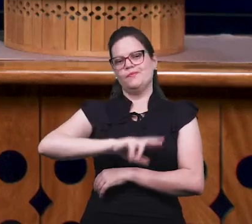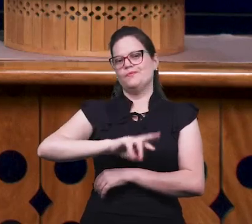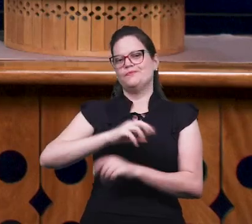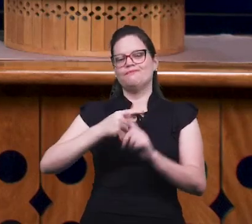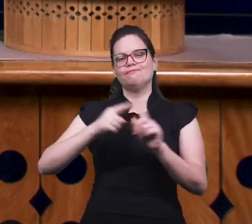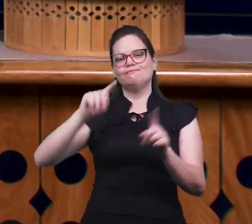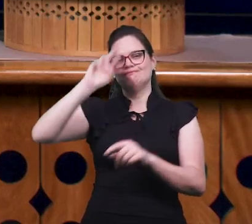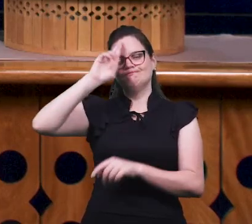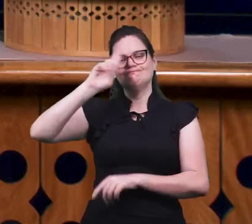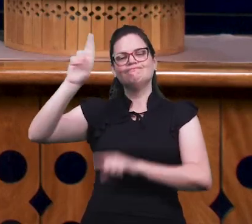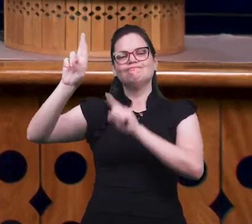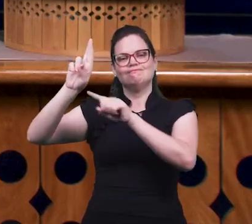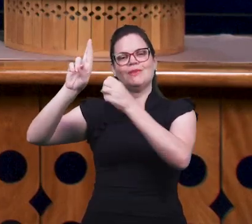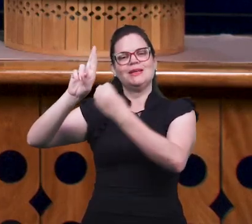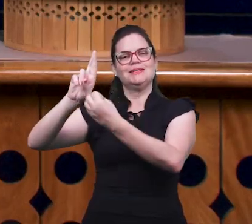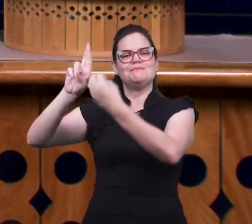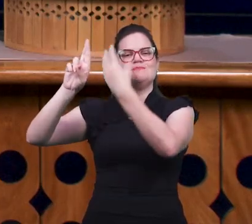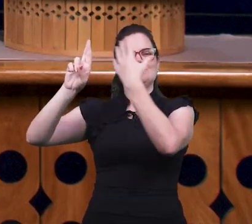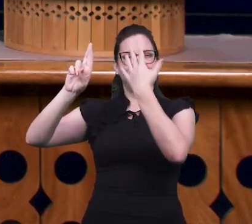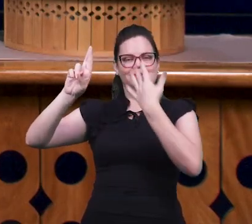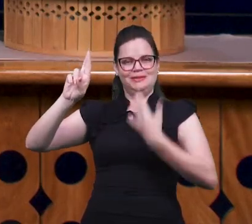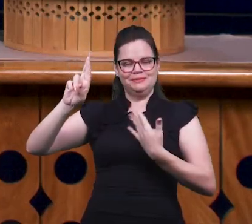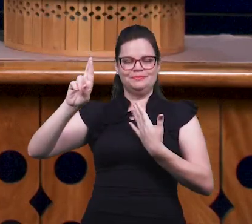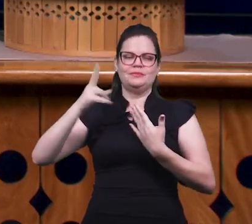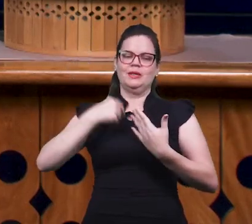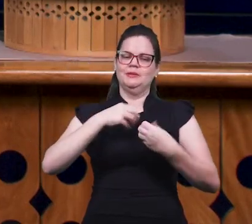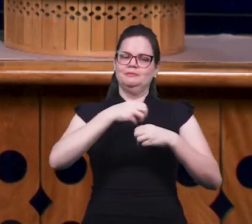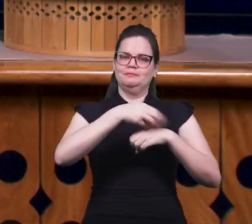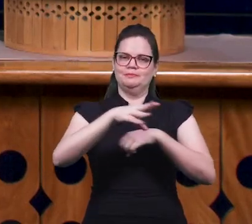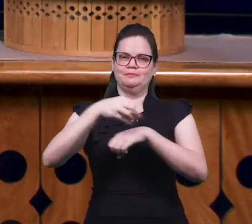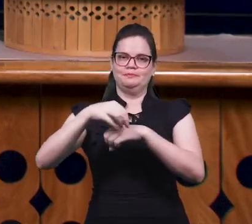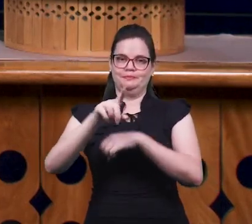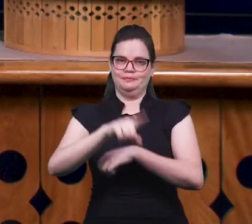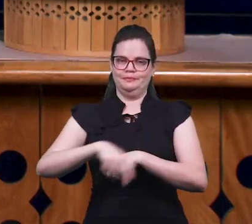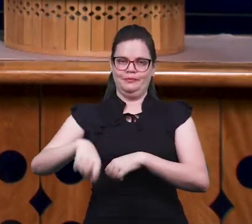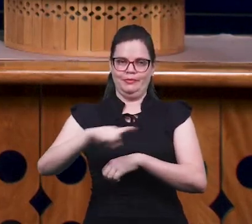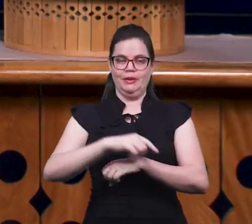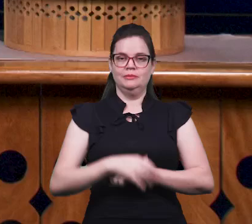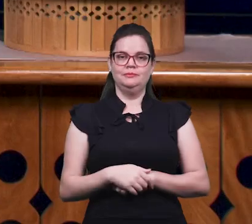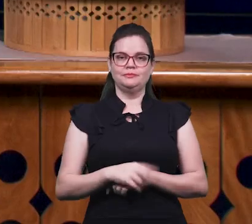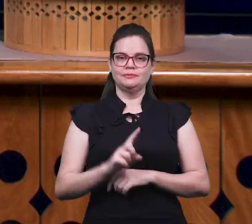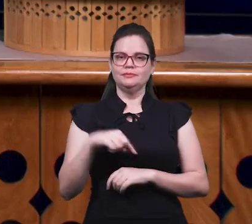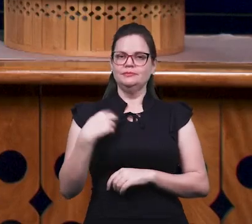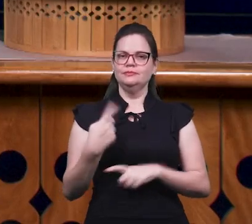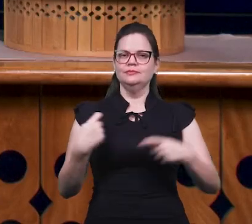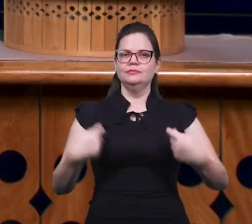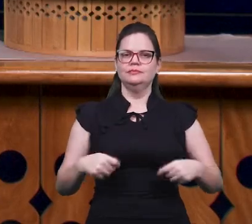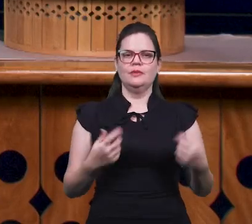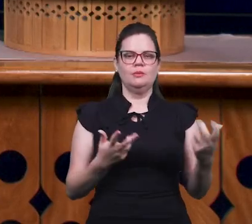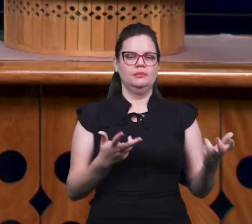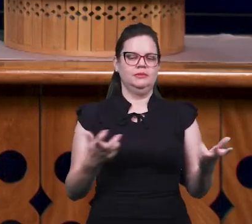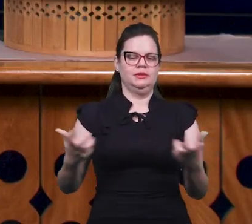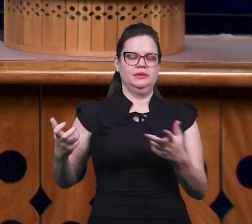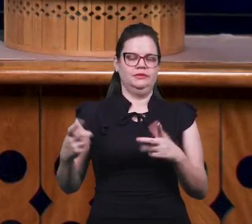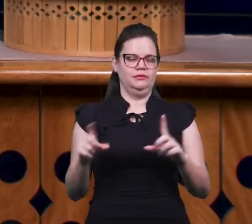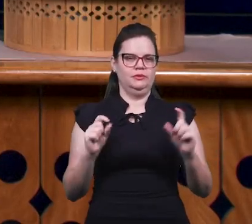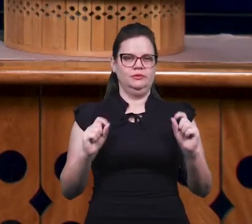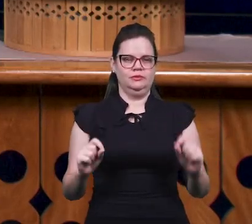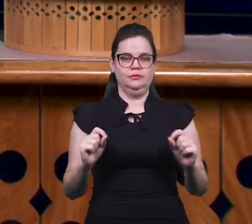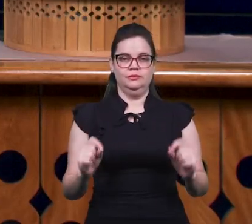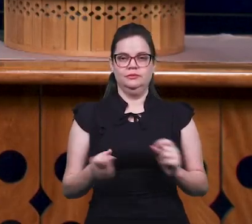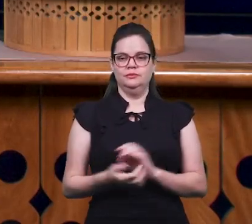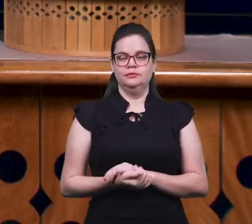Então nós podemos observar que Paulo ele sempre colocou nesse sentido demonstração do espírito